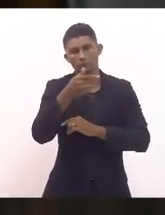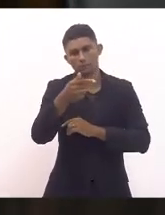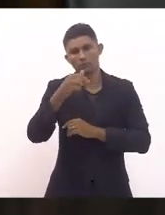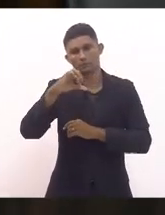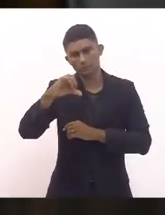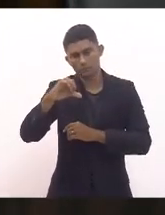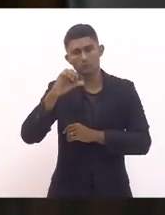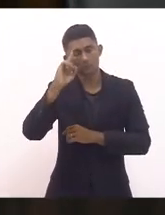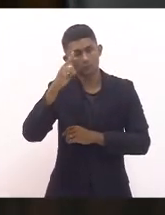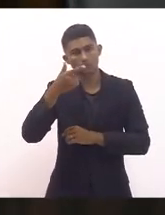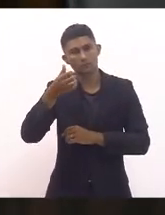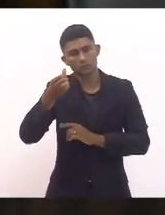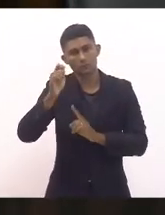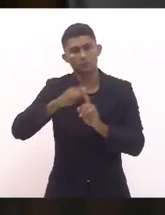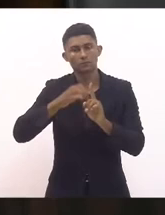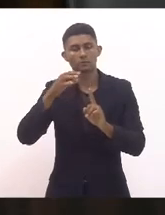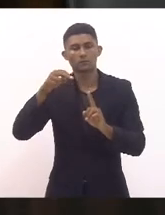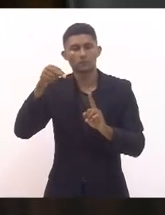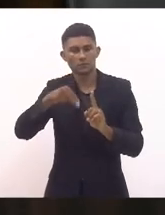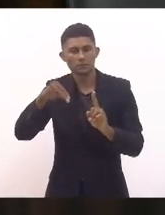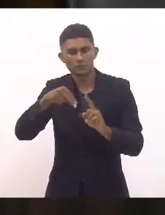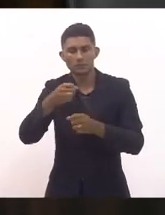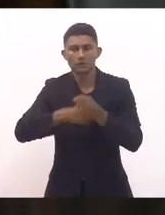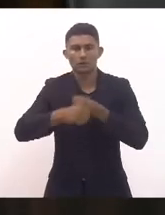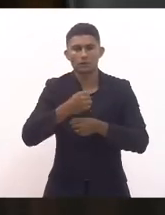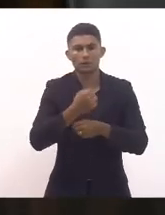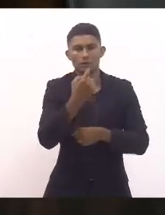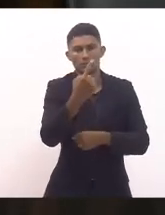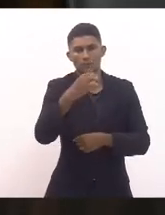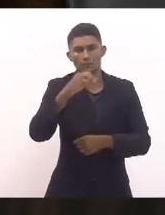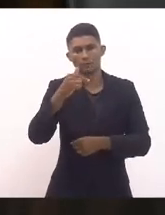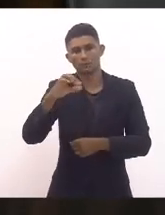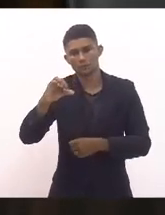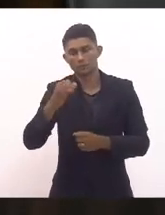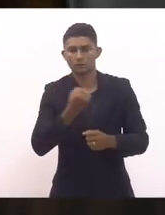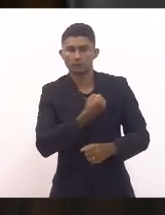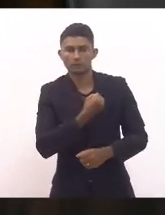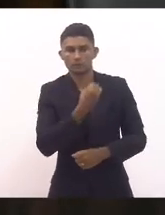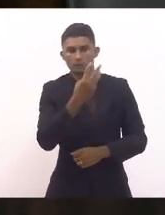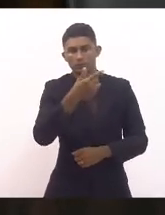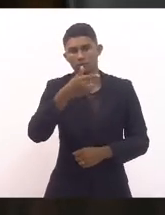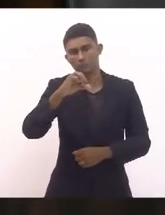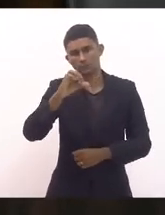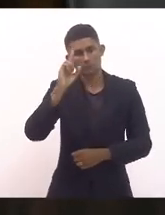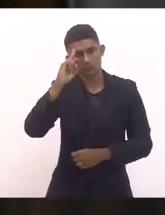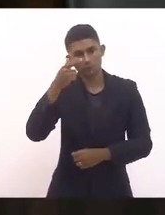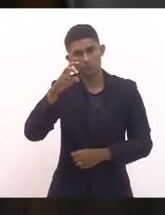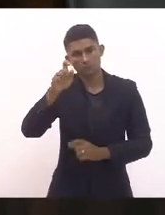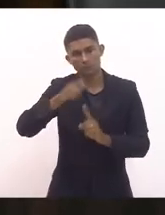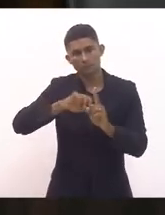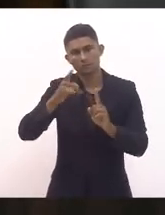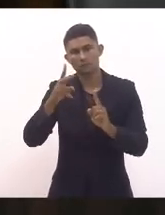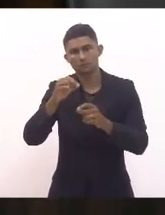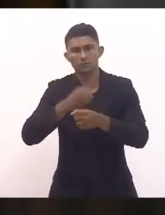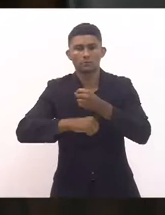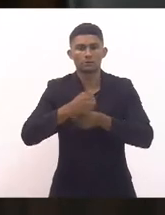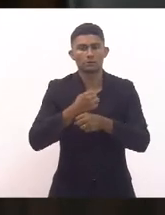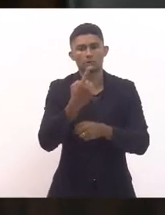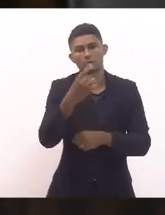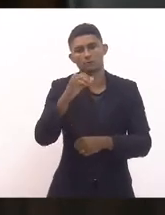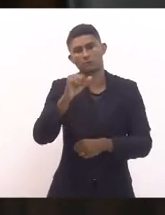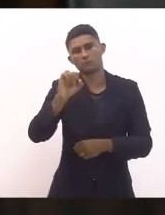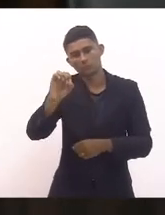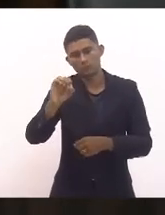de 26 de novembro de 1979, no número 329, de 25 de julho de 1980, e dá